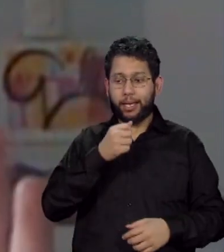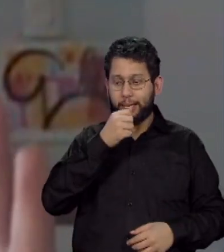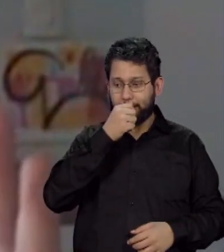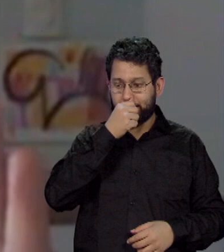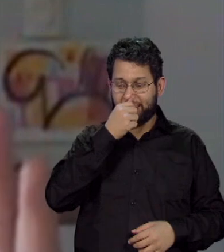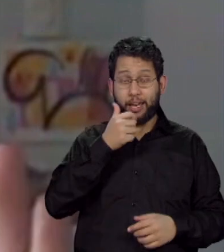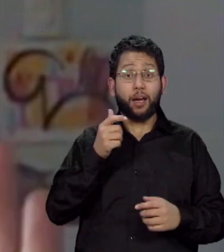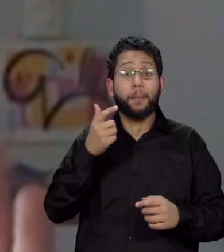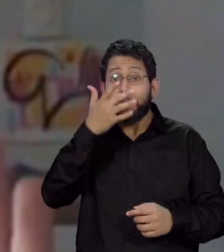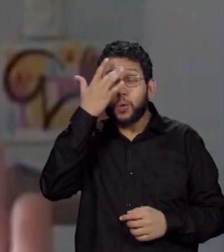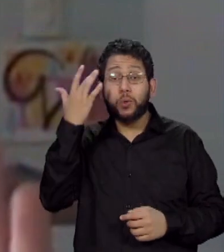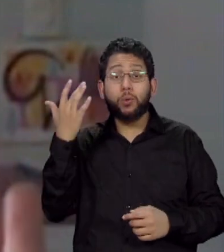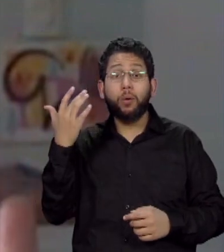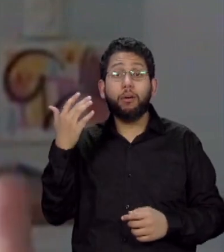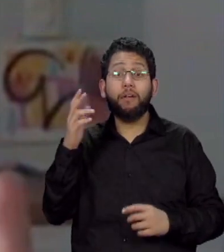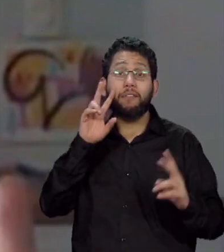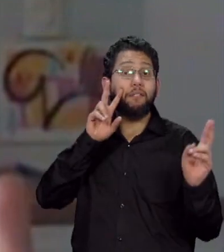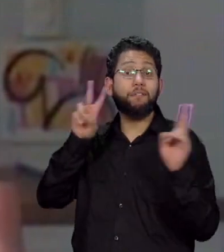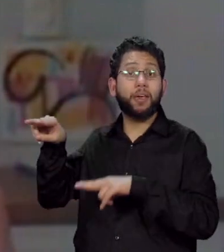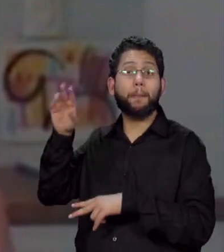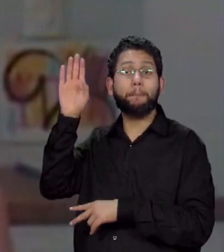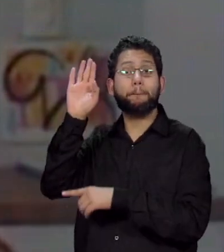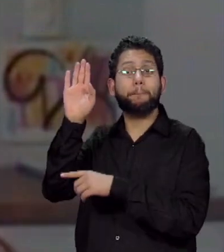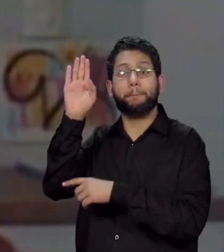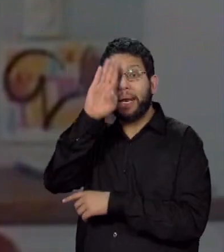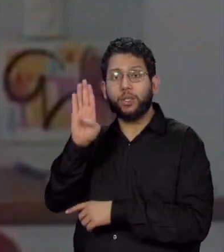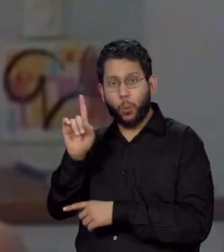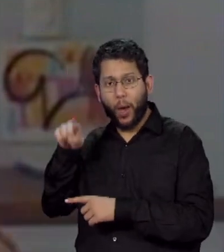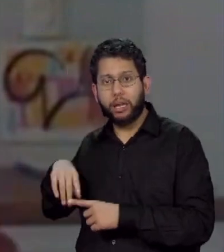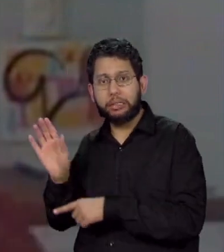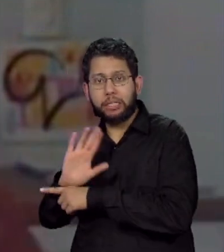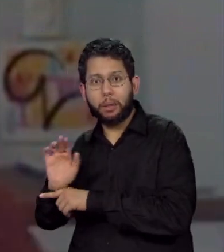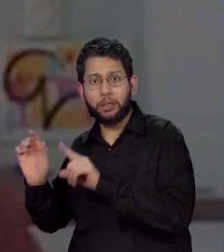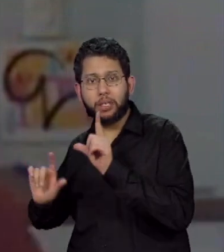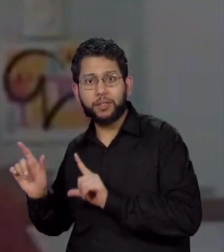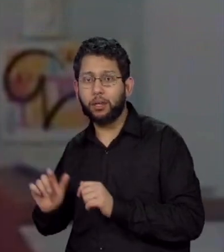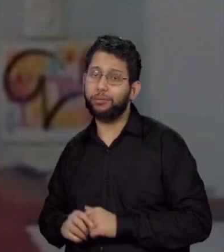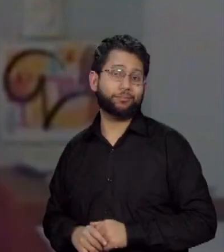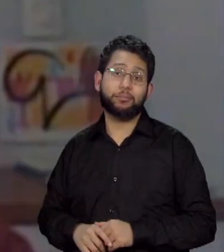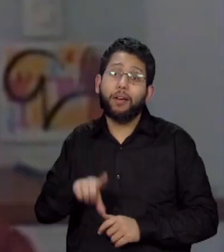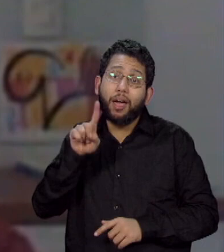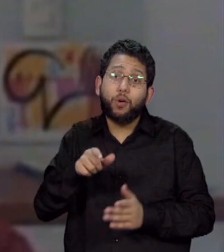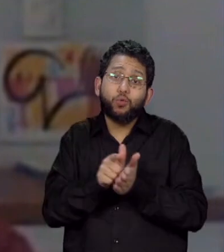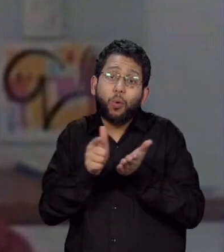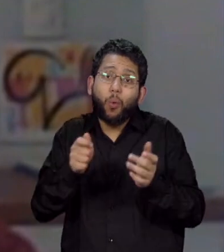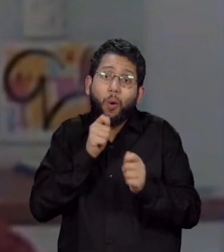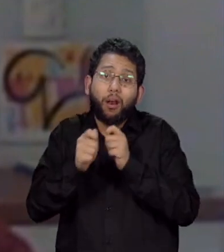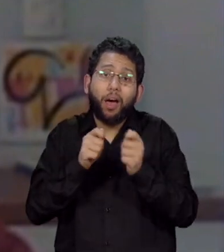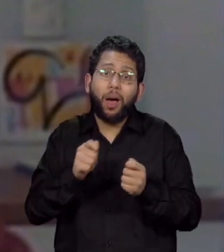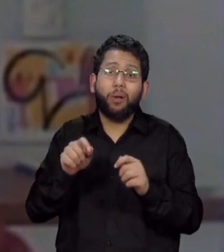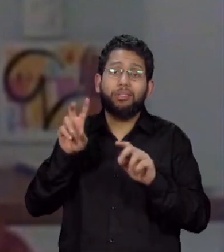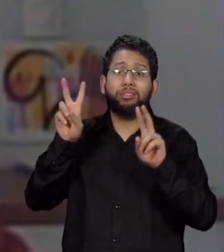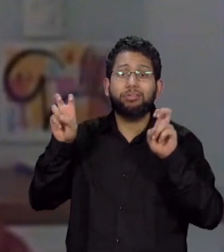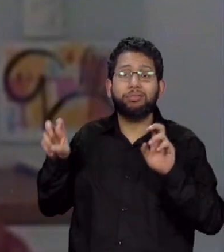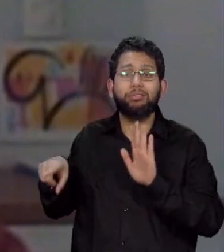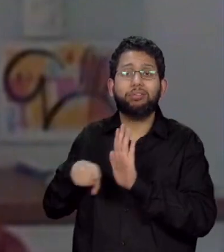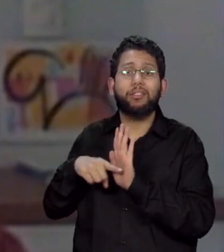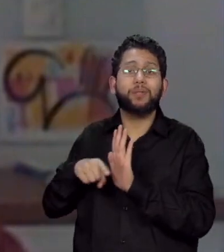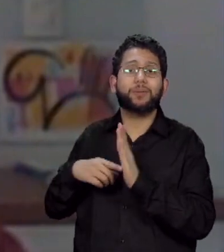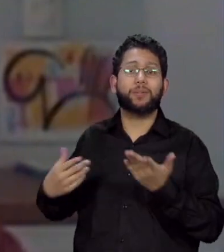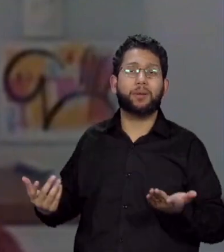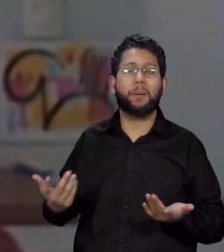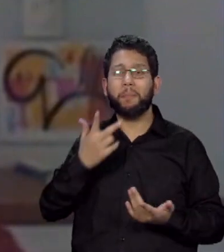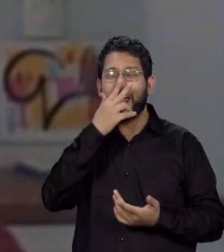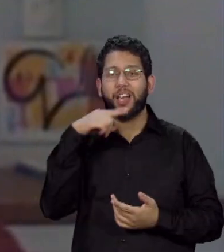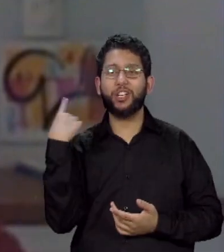únicas imagens que chegam no Brasil não são através do cinema e da televisão, são através do jornalismo, né? Então, em termos de soft power, de